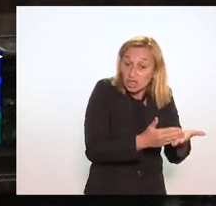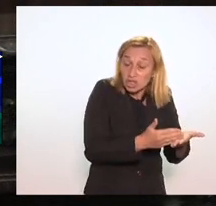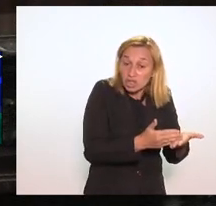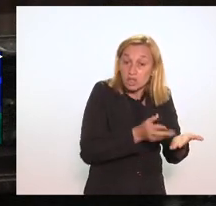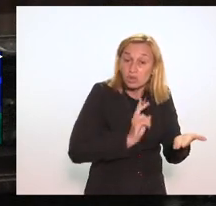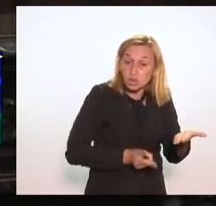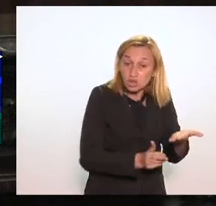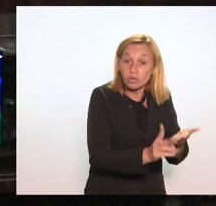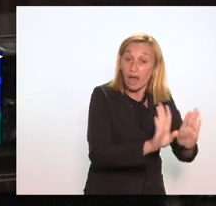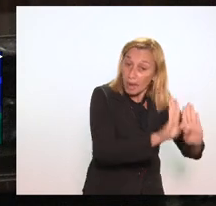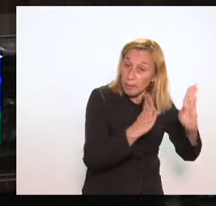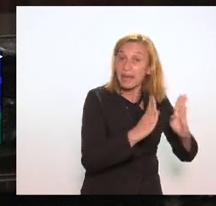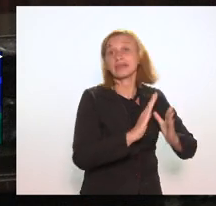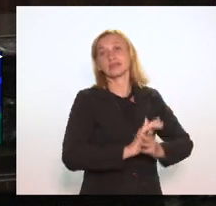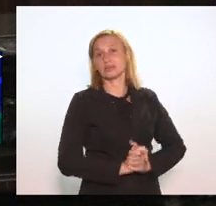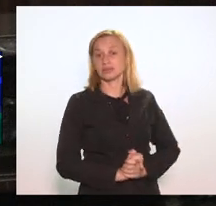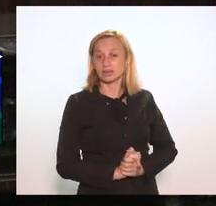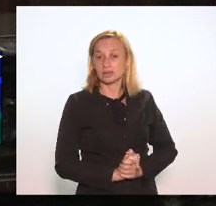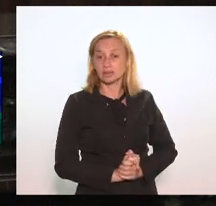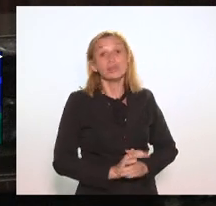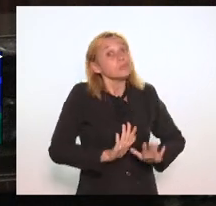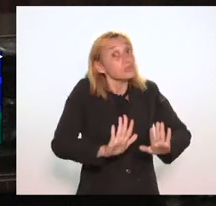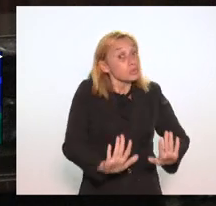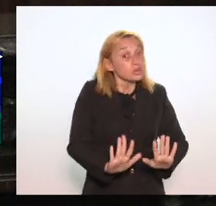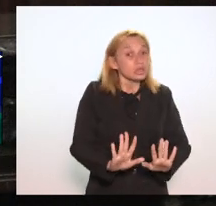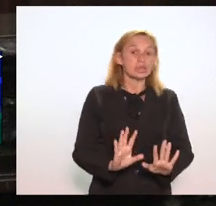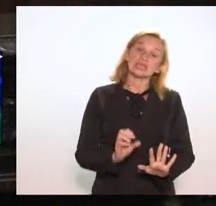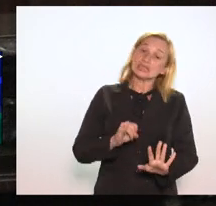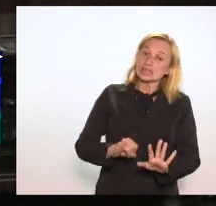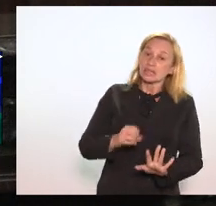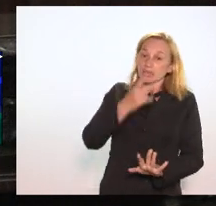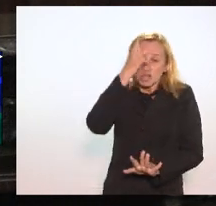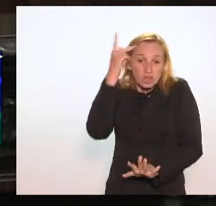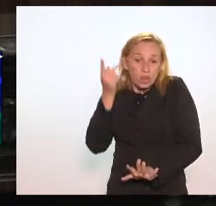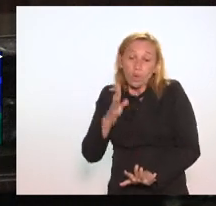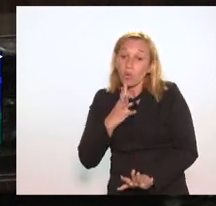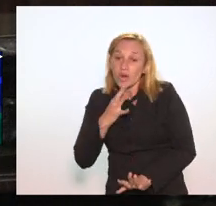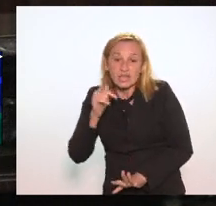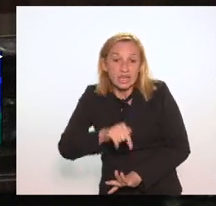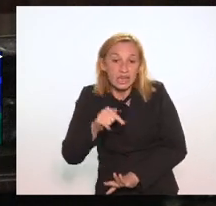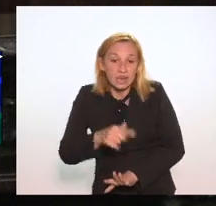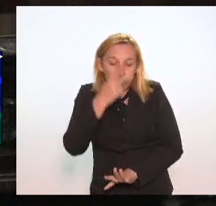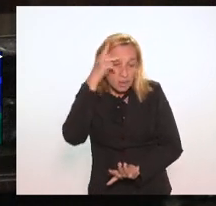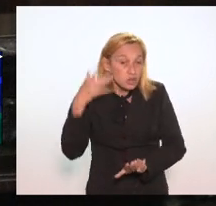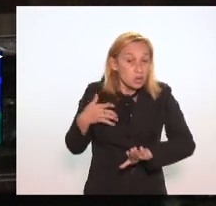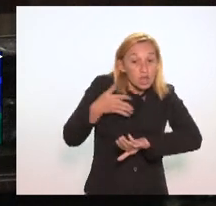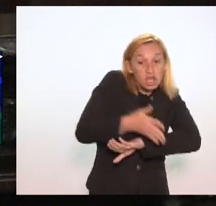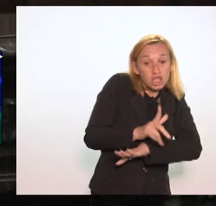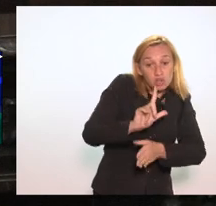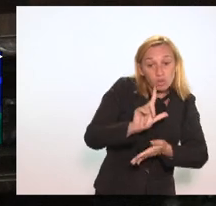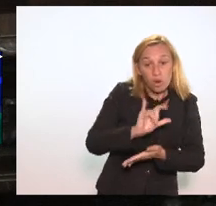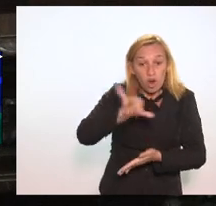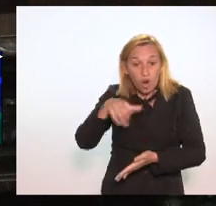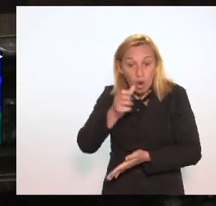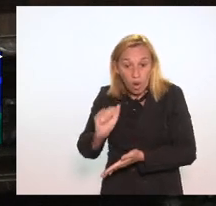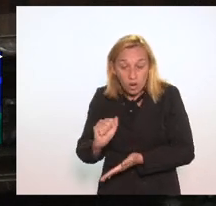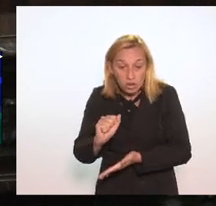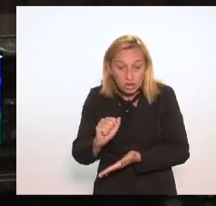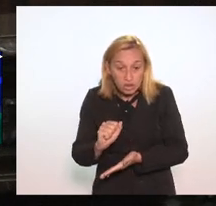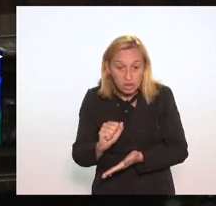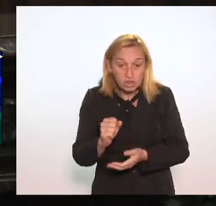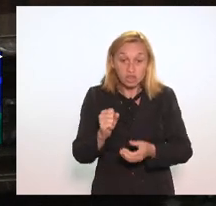serem mantidas abertas a não ser que alguém conheça aqui alguém que entra numa loja da